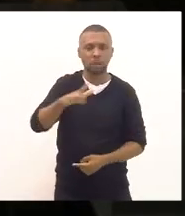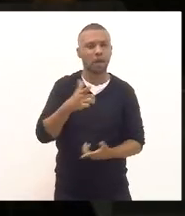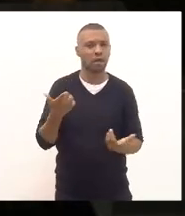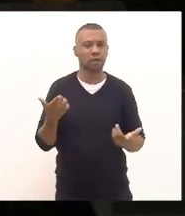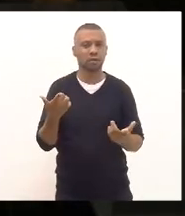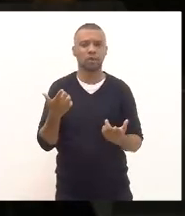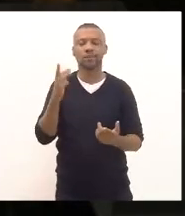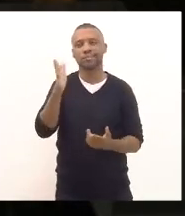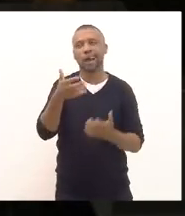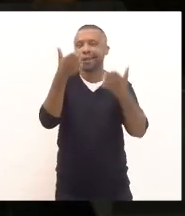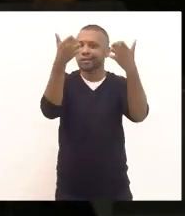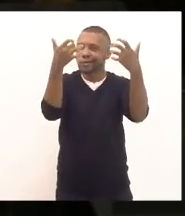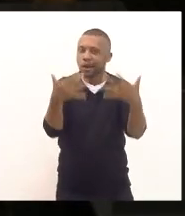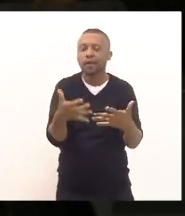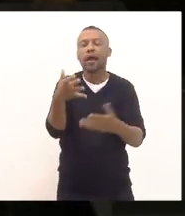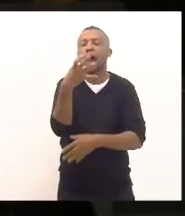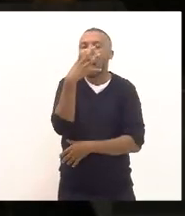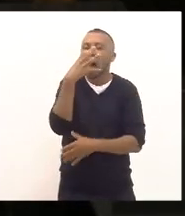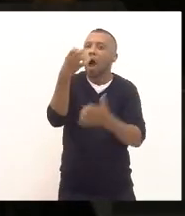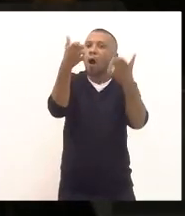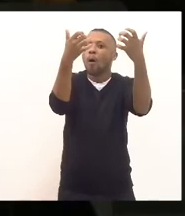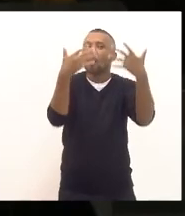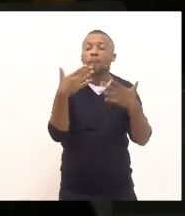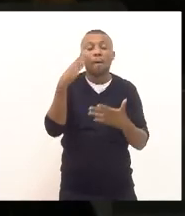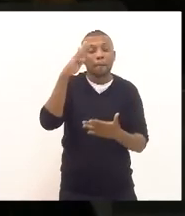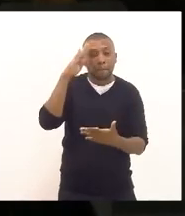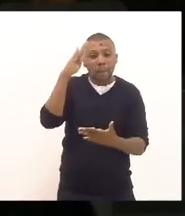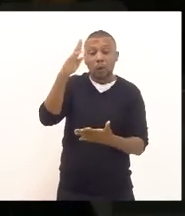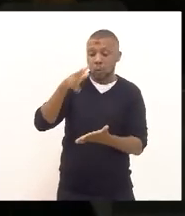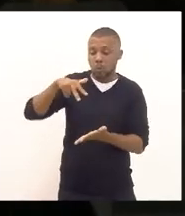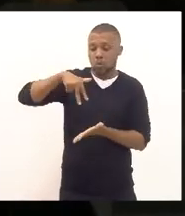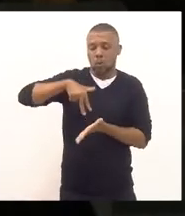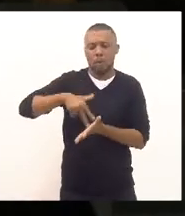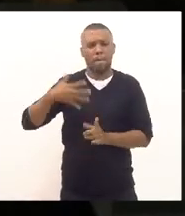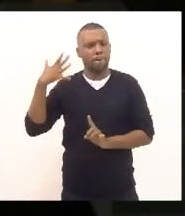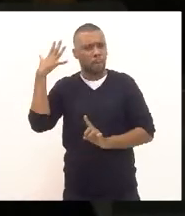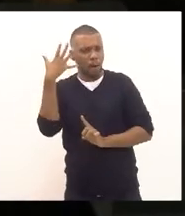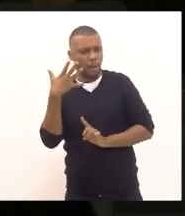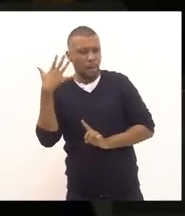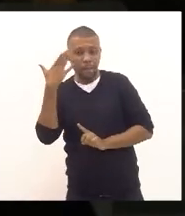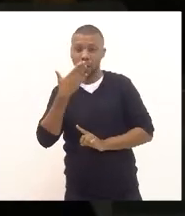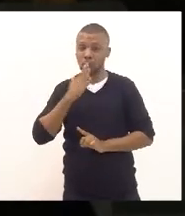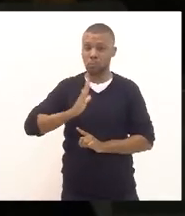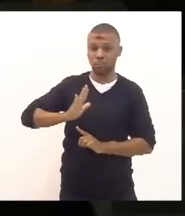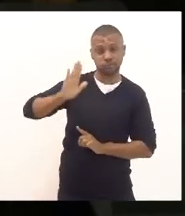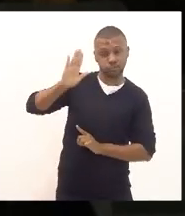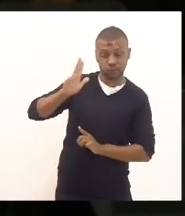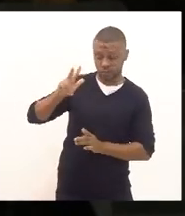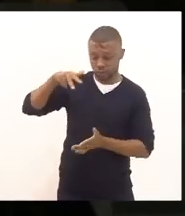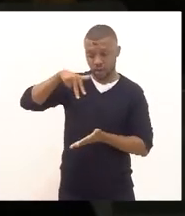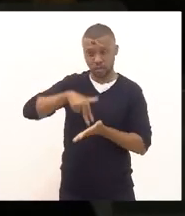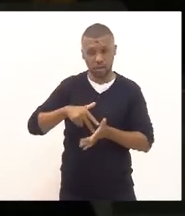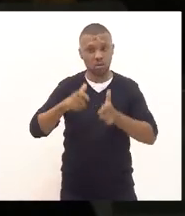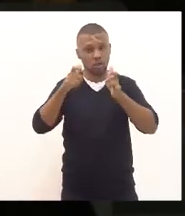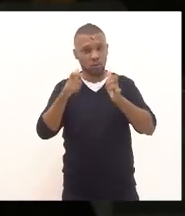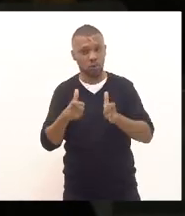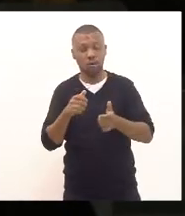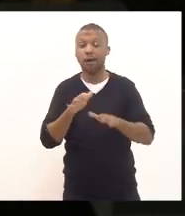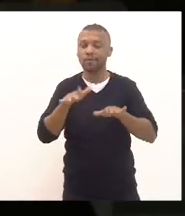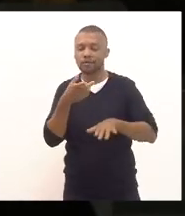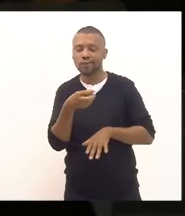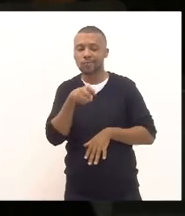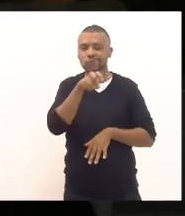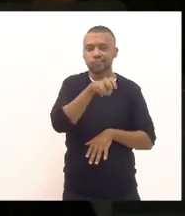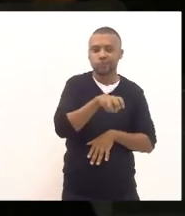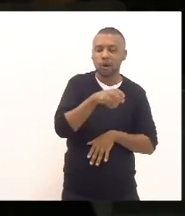diversas vezes queria ouvir os grandes tribunos chegar aqui nesse local que eu estou eu ficar lhe